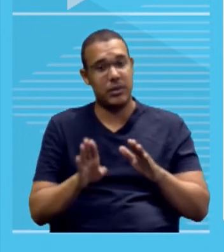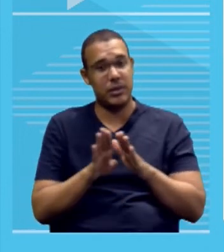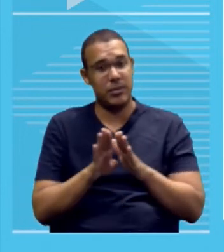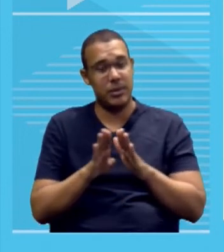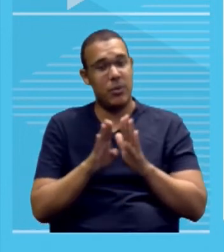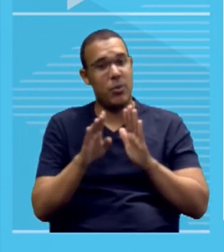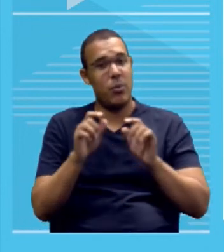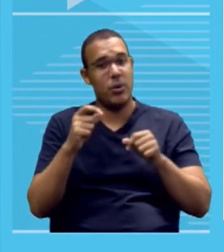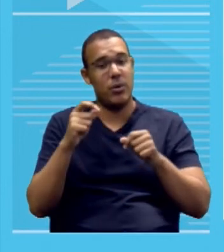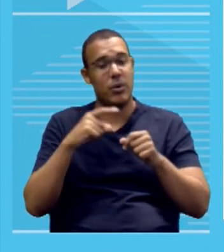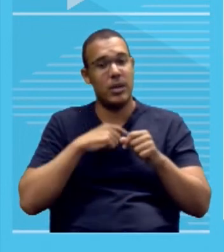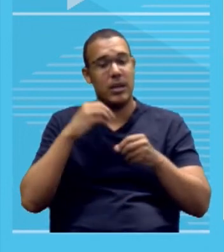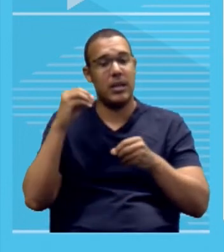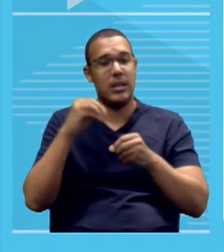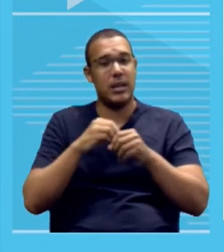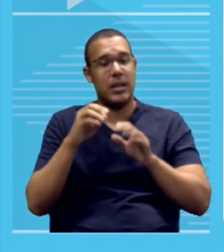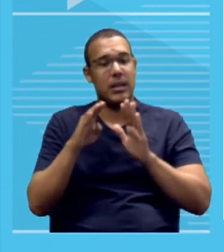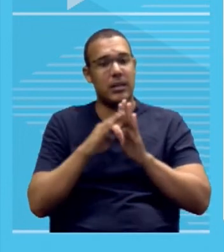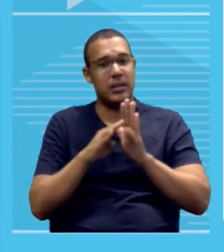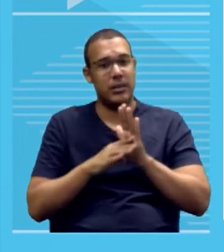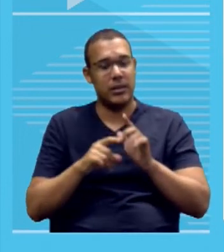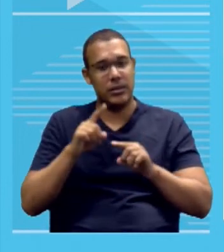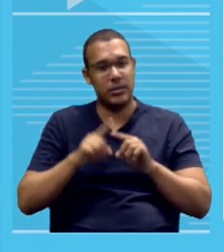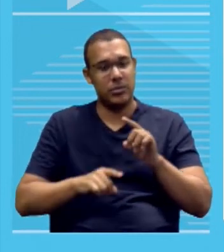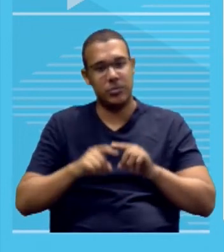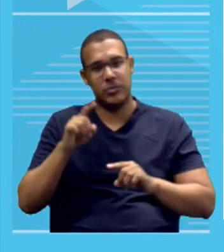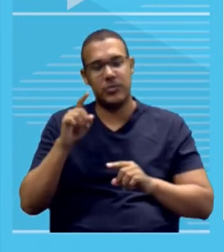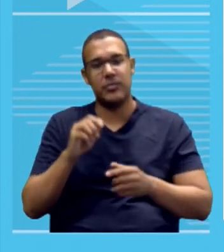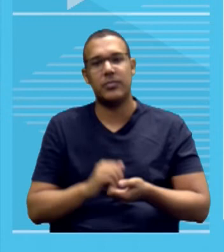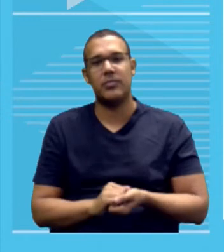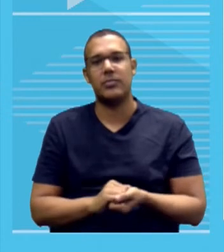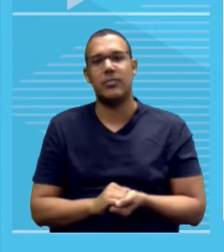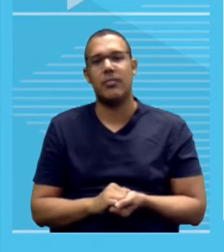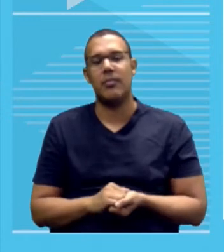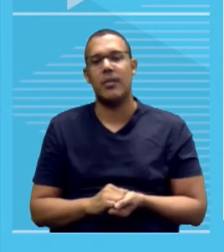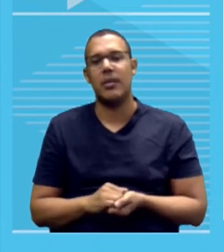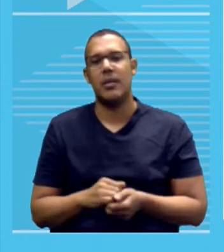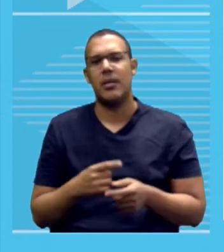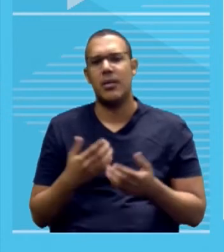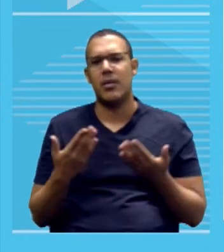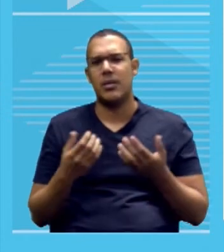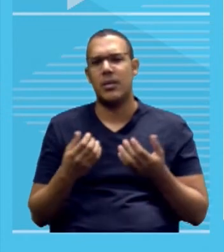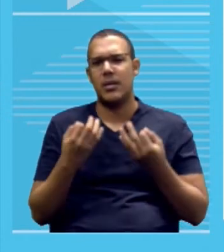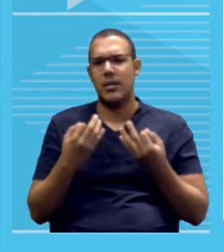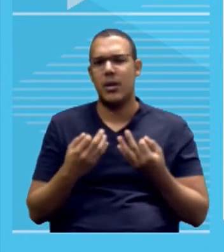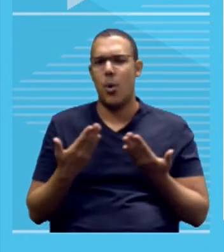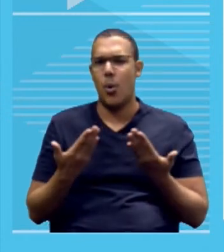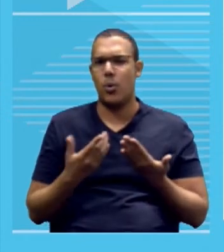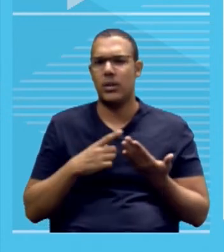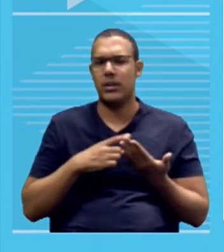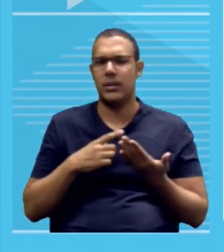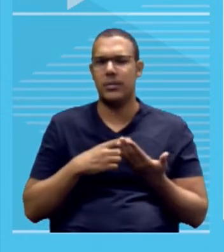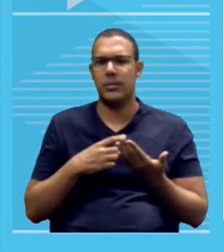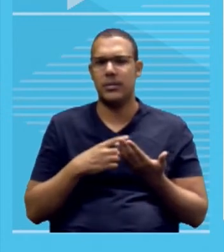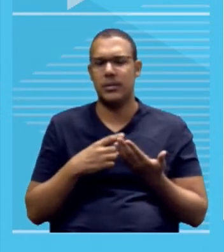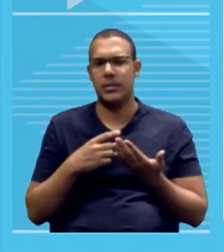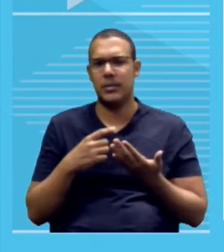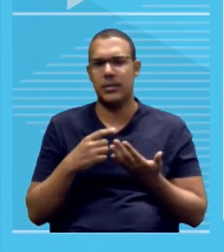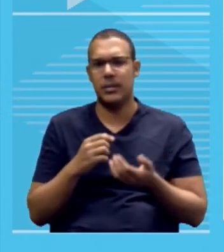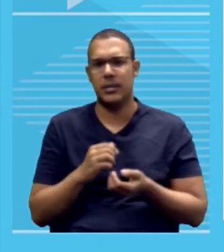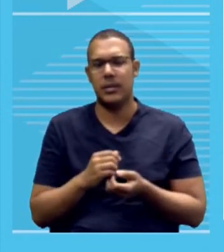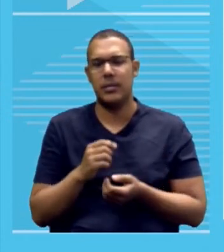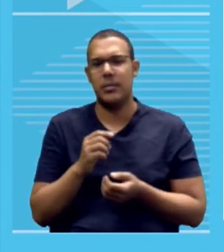componentes é importante porque como eu falei mais cedo hoje nós temos muita demanda por pessoas que são adeptas